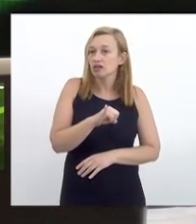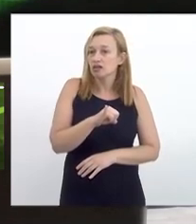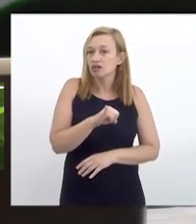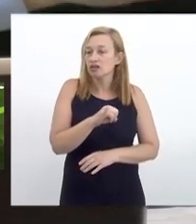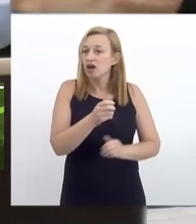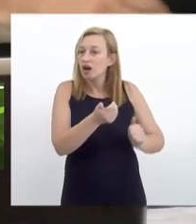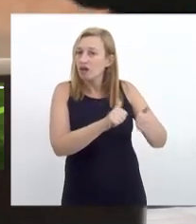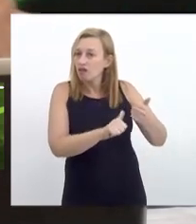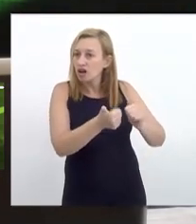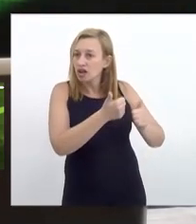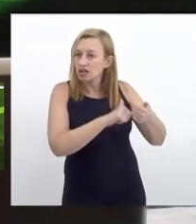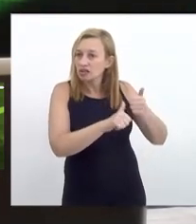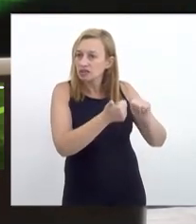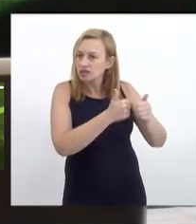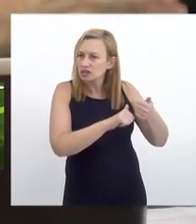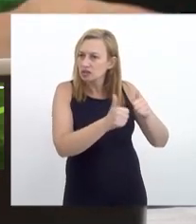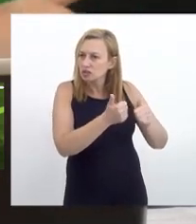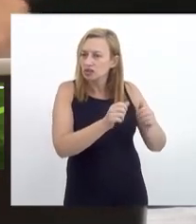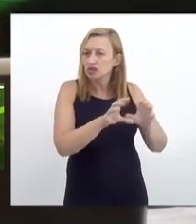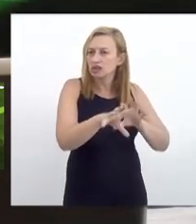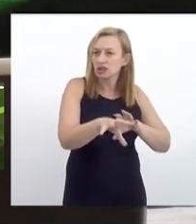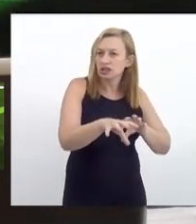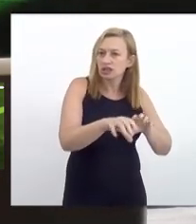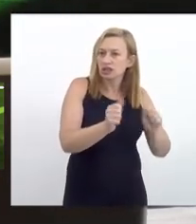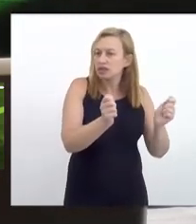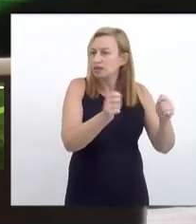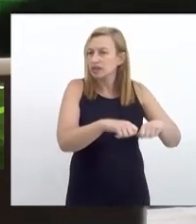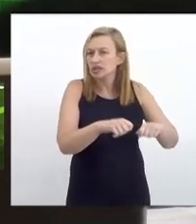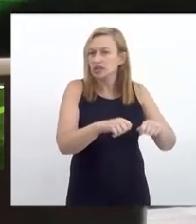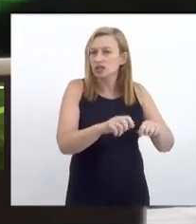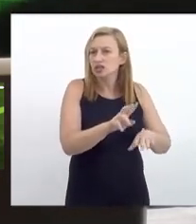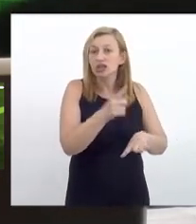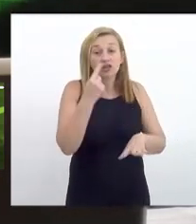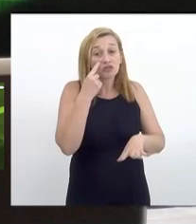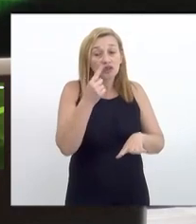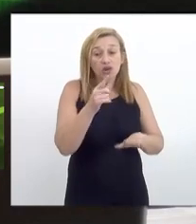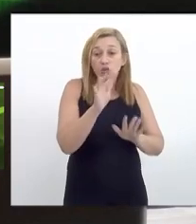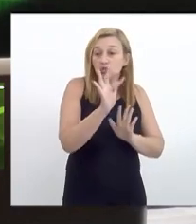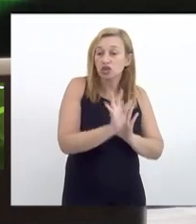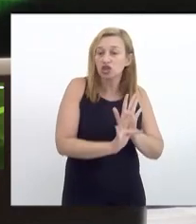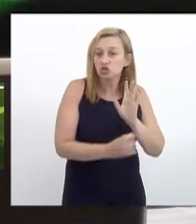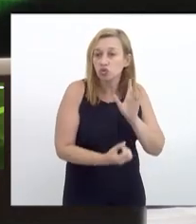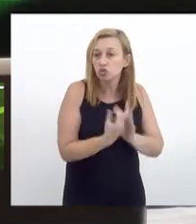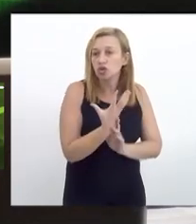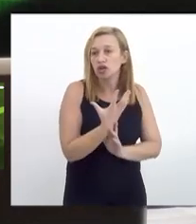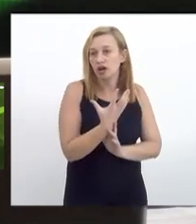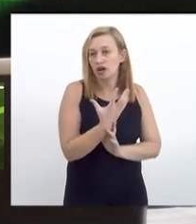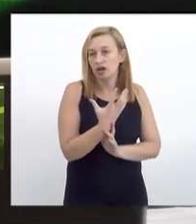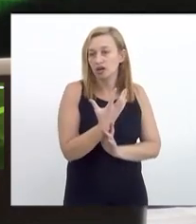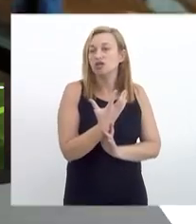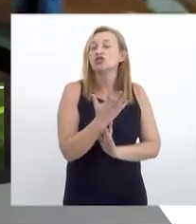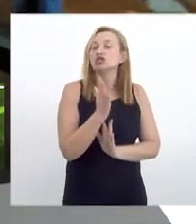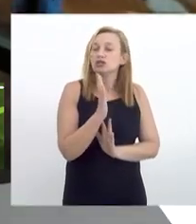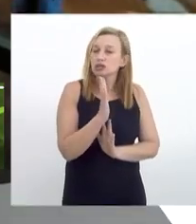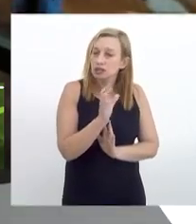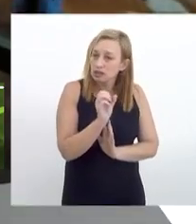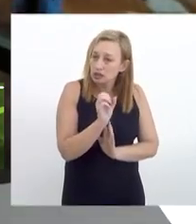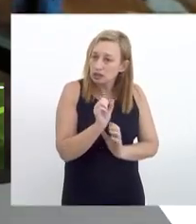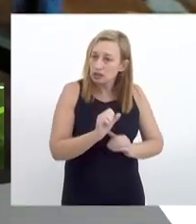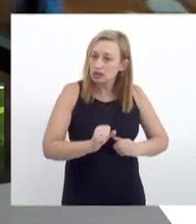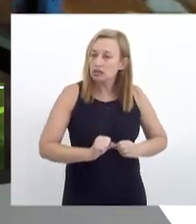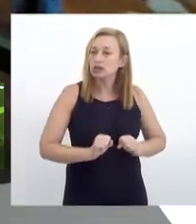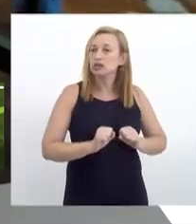Avaliação Se vai ser Capacitação O nome que vai se dar Então nós vamos Construir um texto Tritério Avaliação Desempenho Tempo de